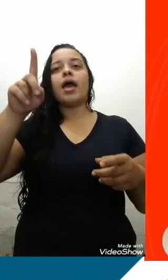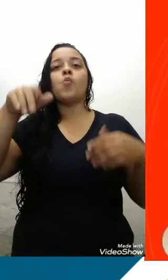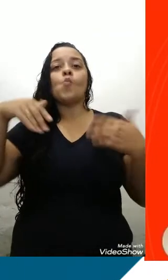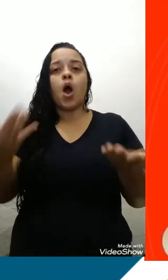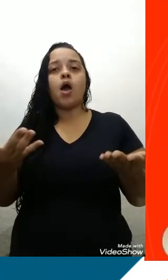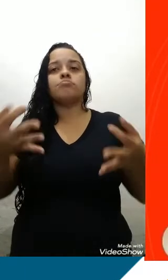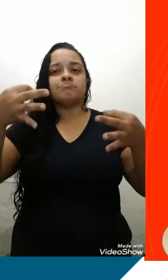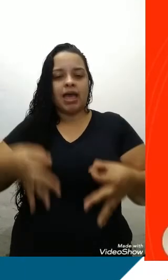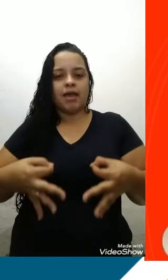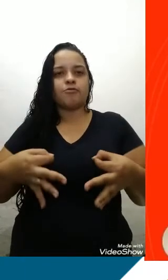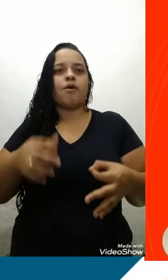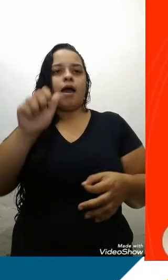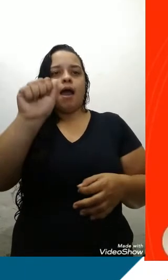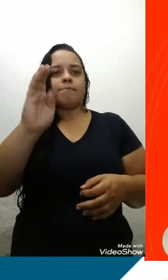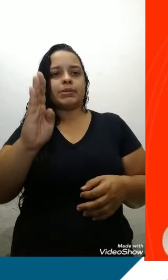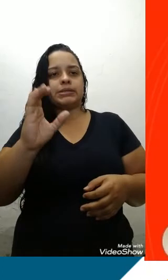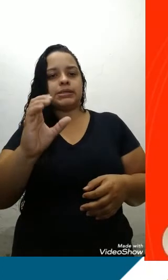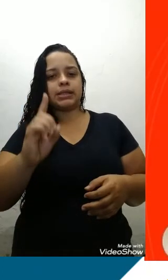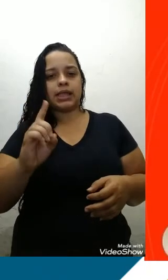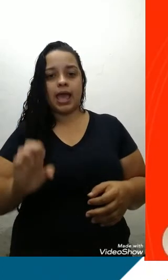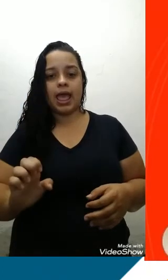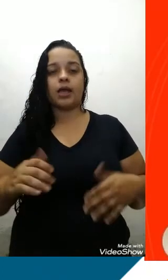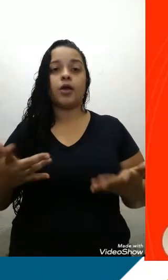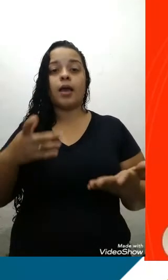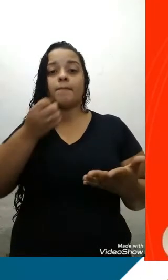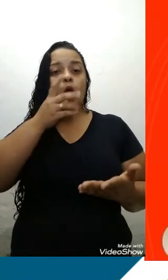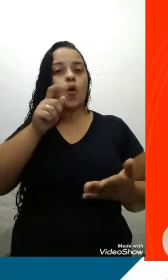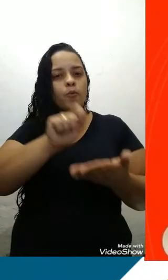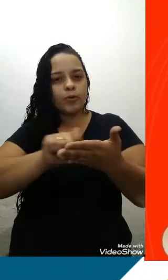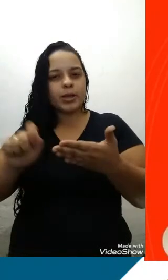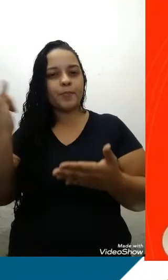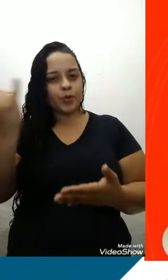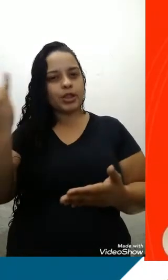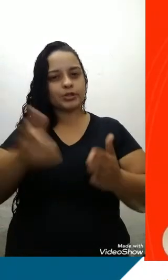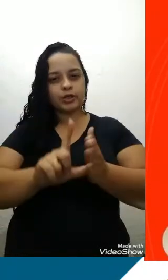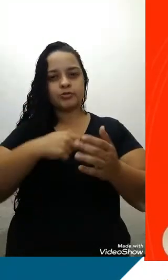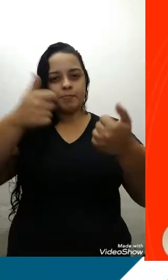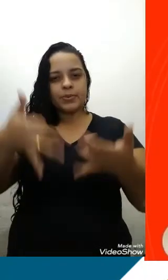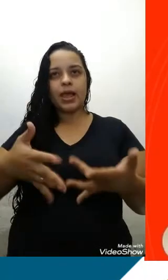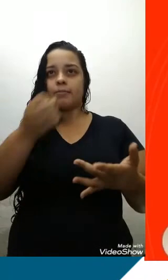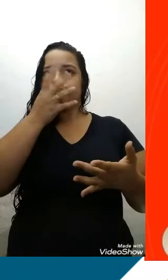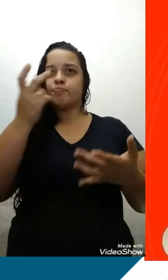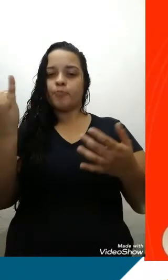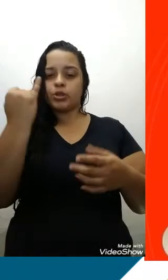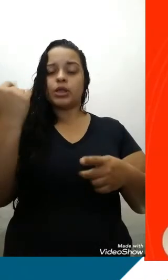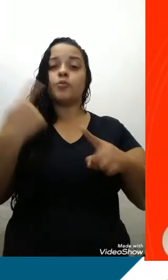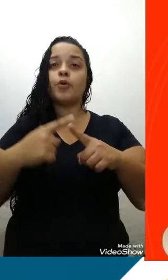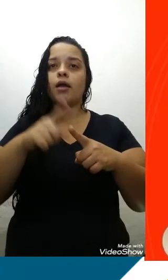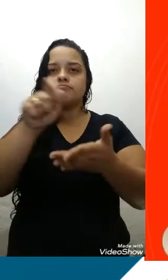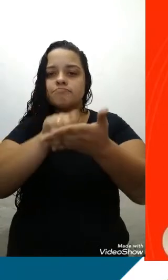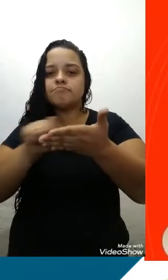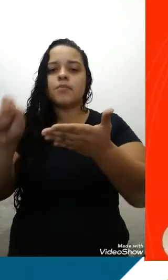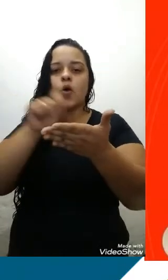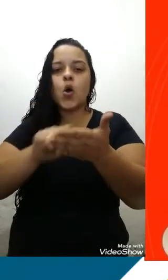as opções A, B, C, D e E. A importância de sublinhar, como eu disse, a questão é você ir